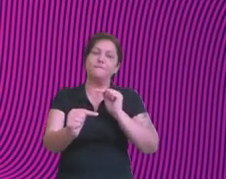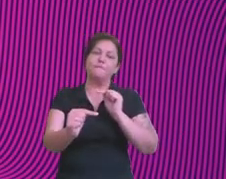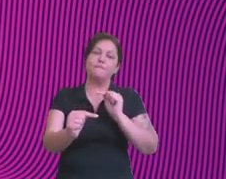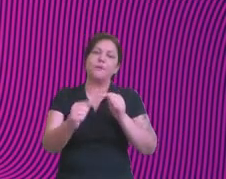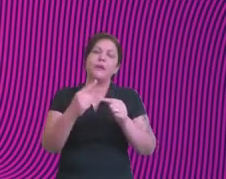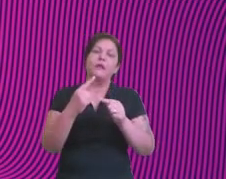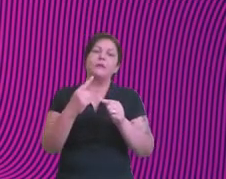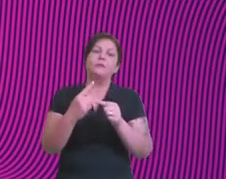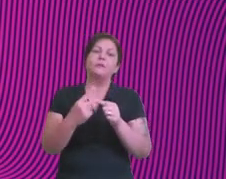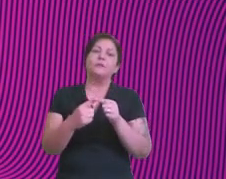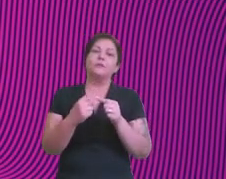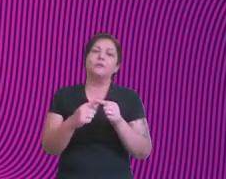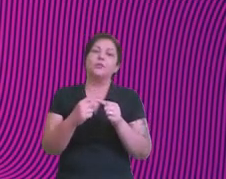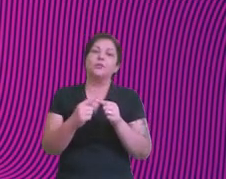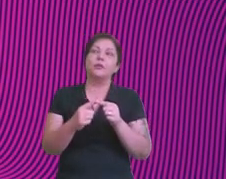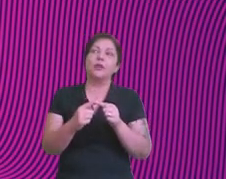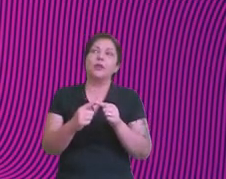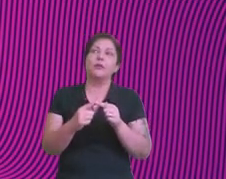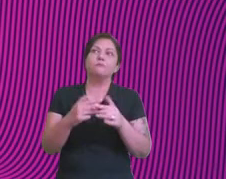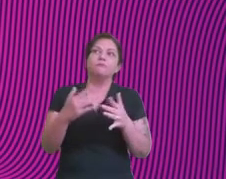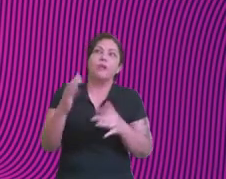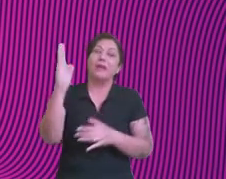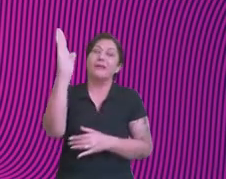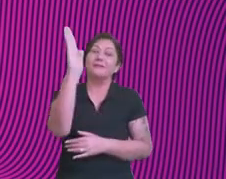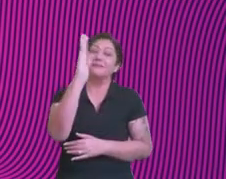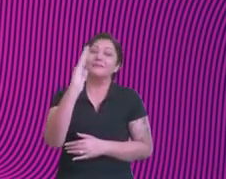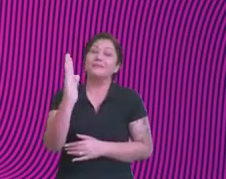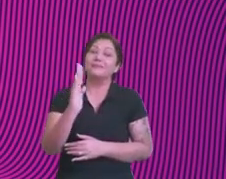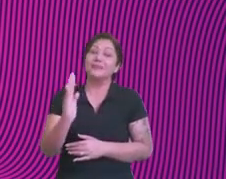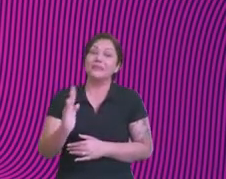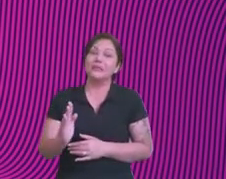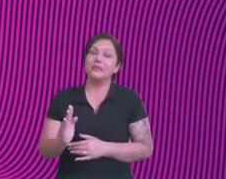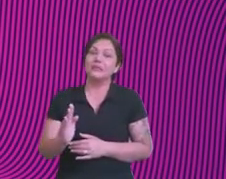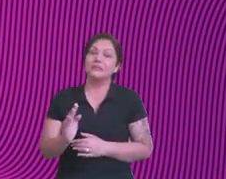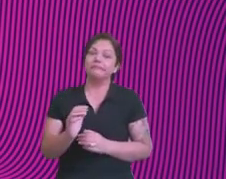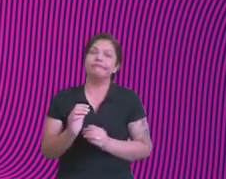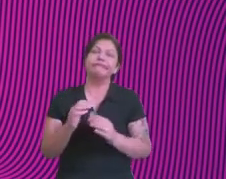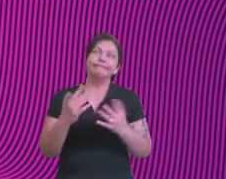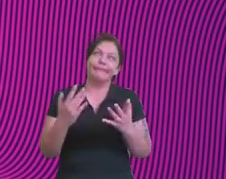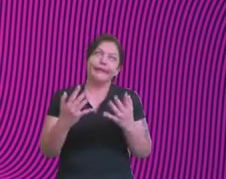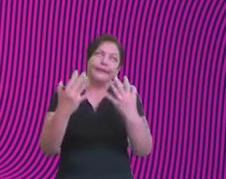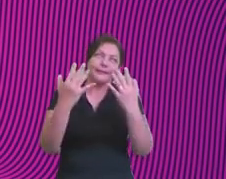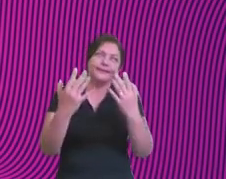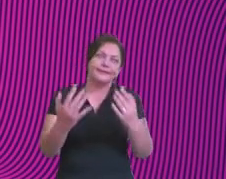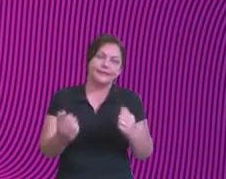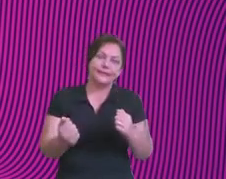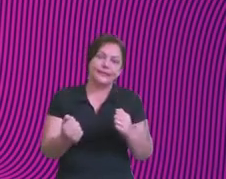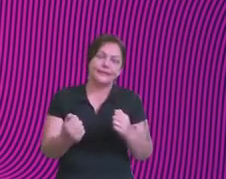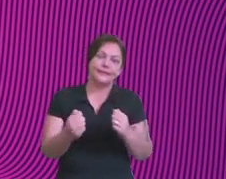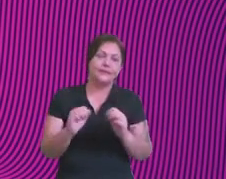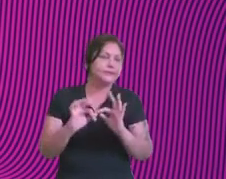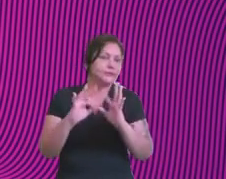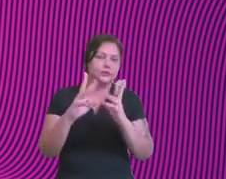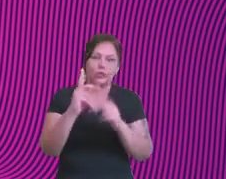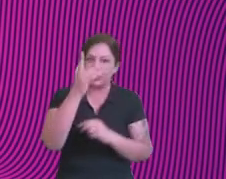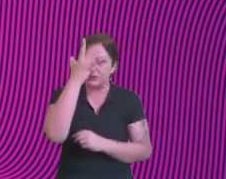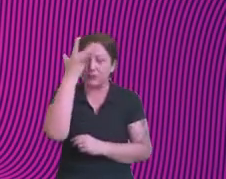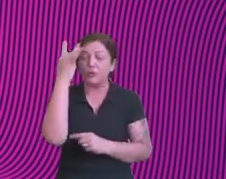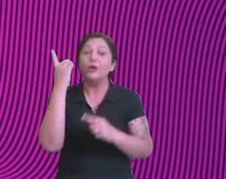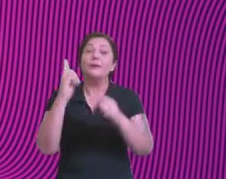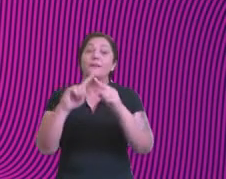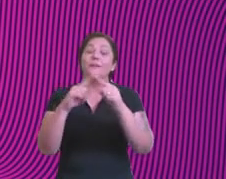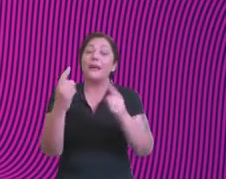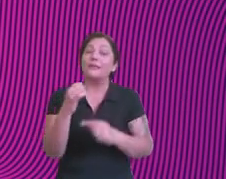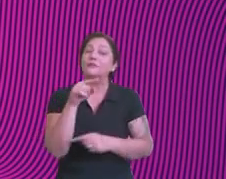pequeno, mas ainda assim a liberação no Brasil, ela é para todo mundo, né, então... mas eu acho que para a sua paciente em